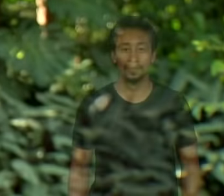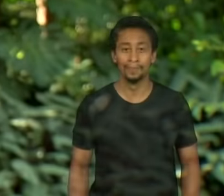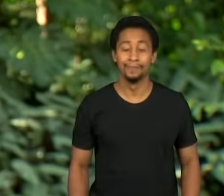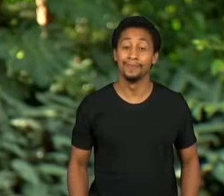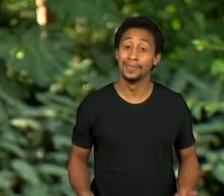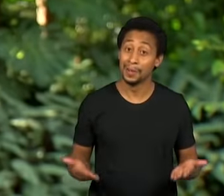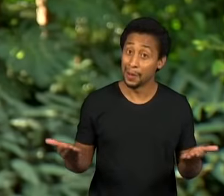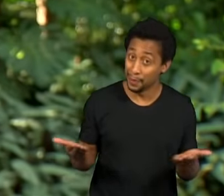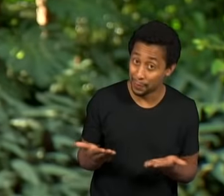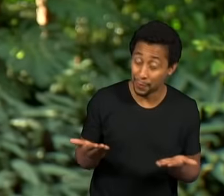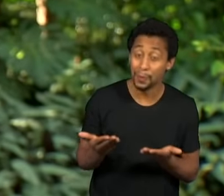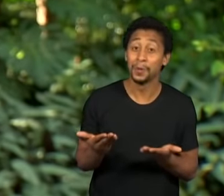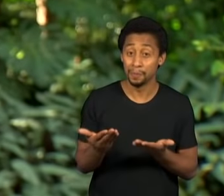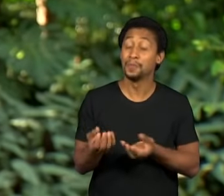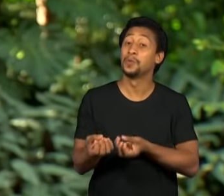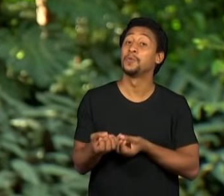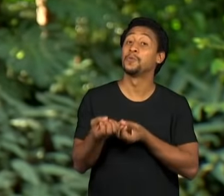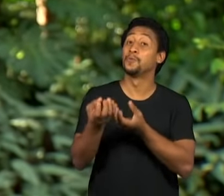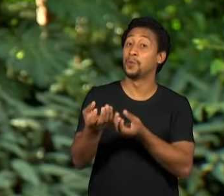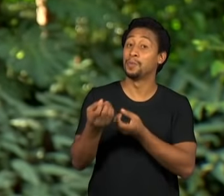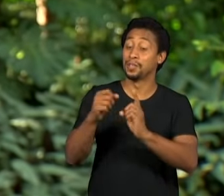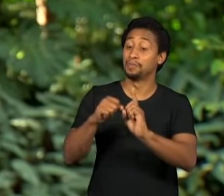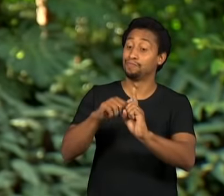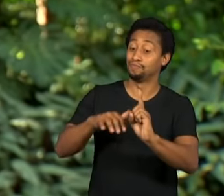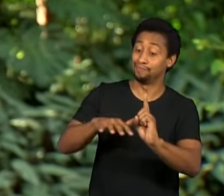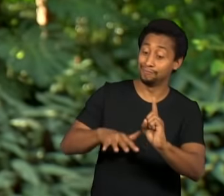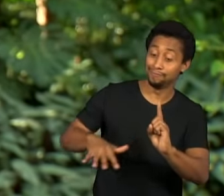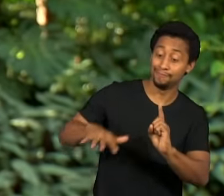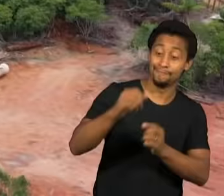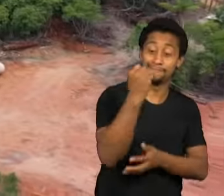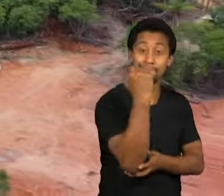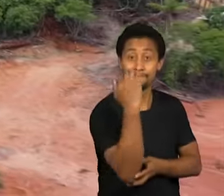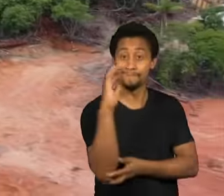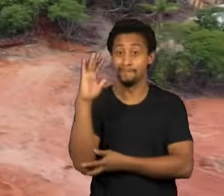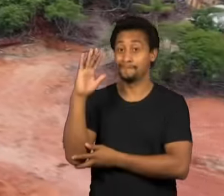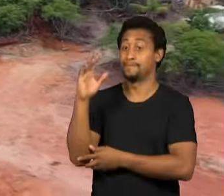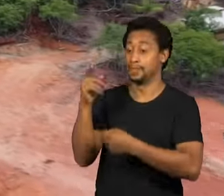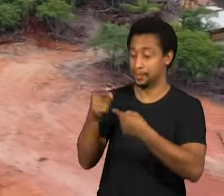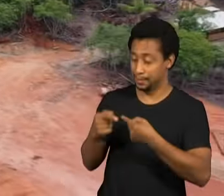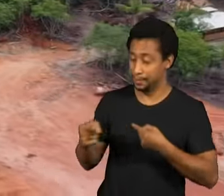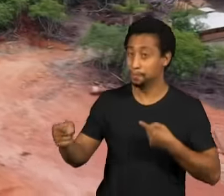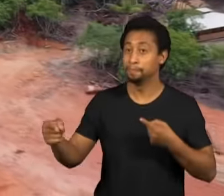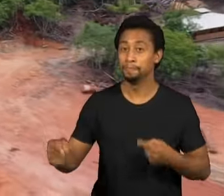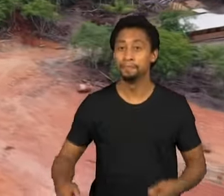Agora, as principais notícias socioambientais da semana.